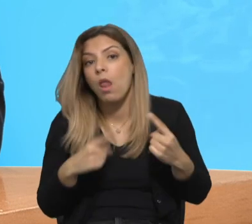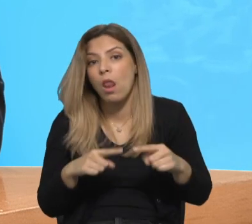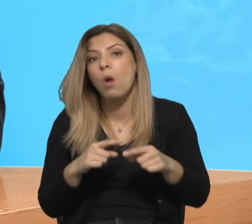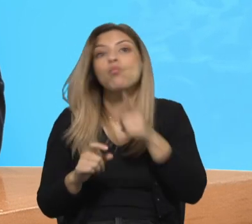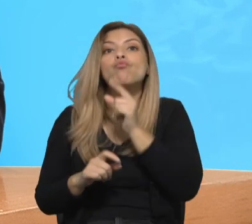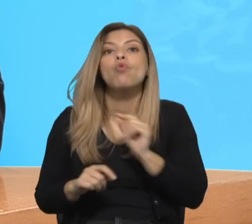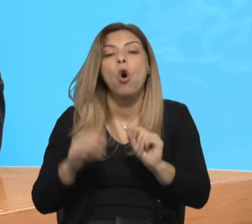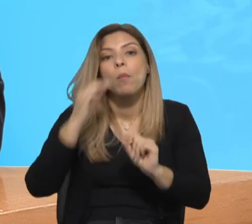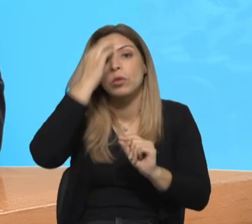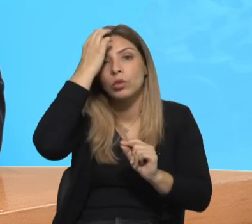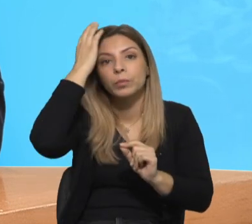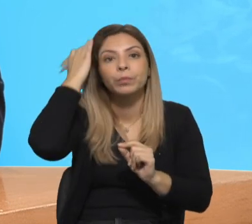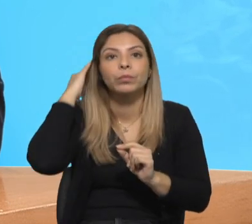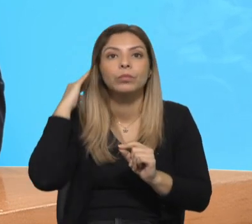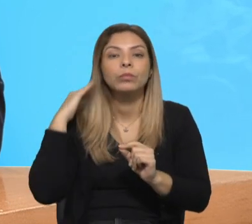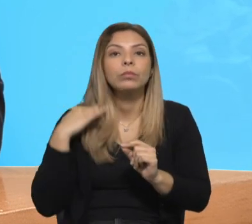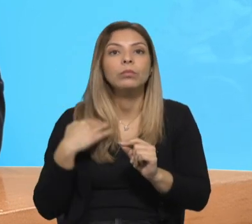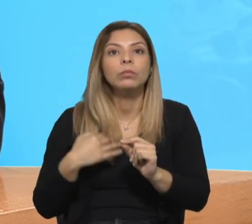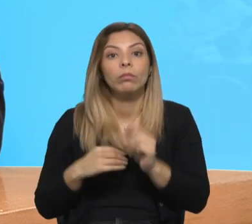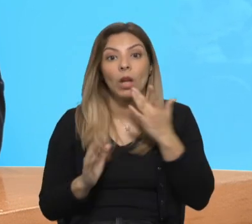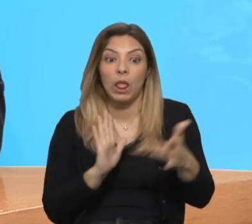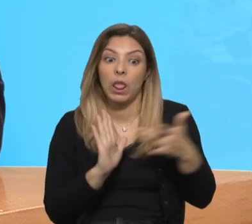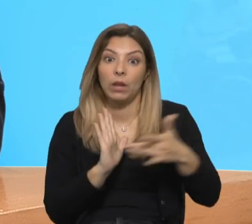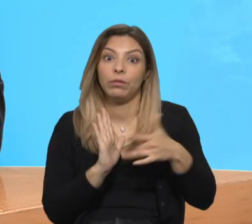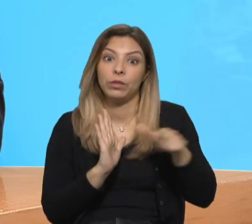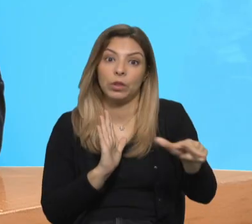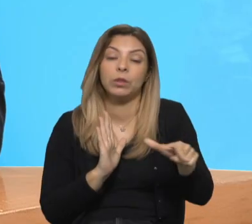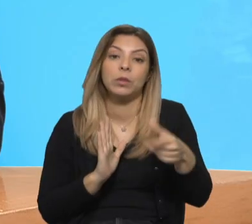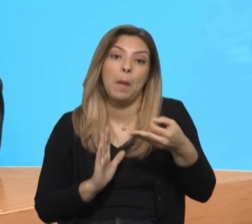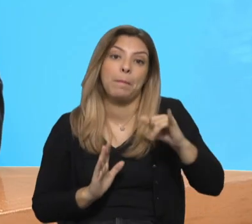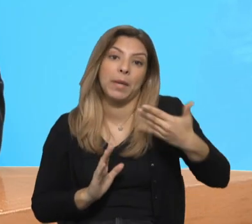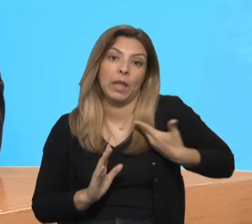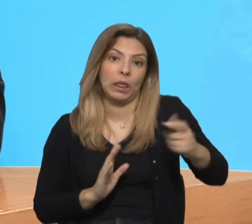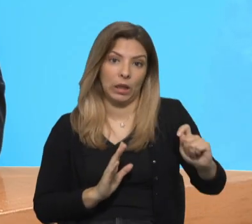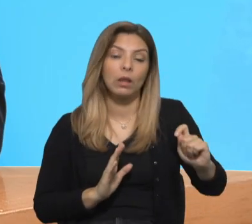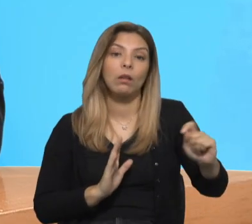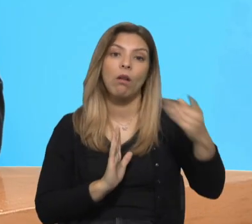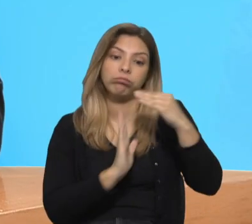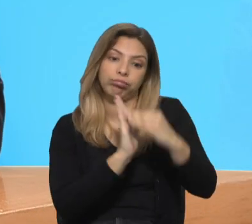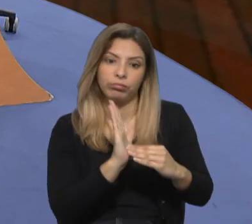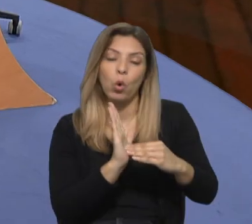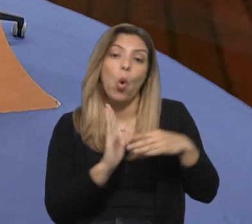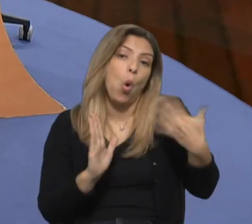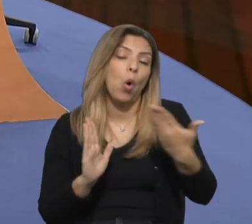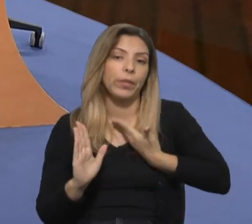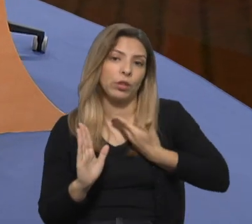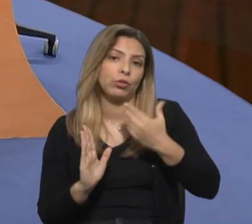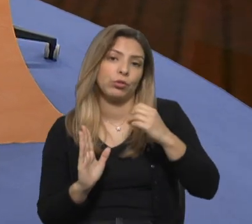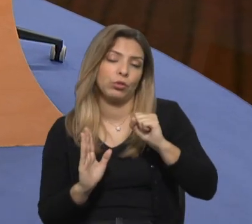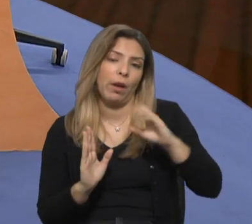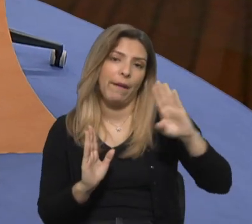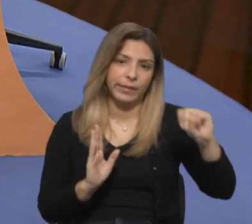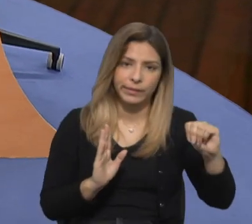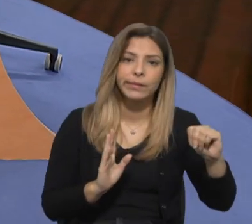nomes estavam nos livros da Polícia Política, na altura chamada PIDE ou DGS.